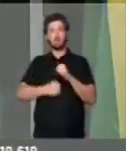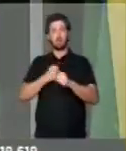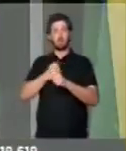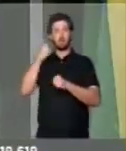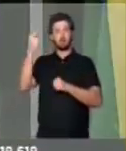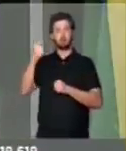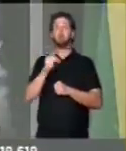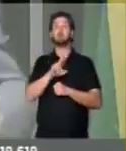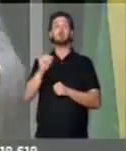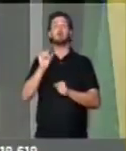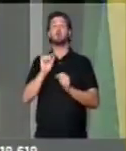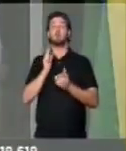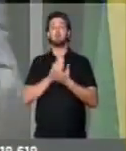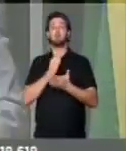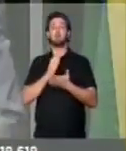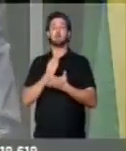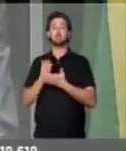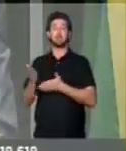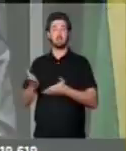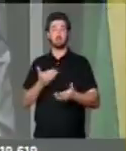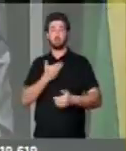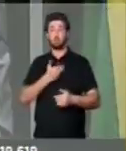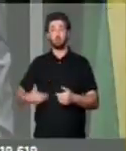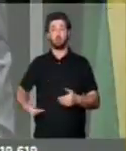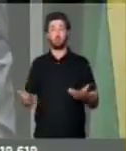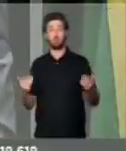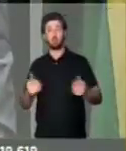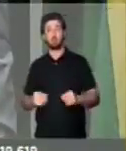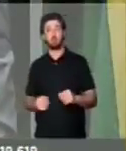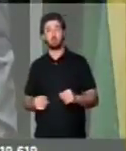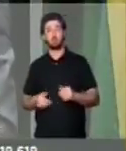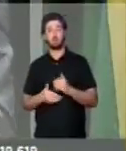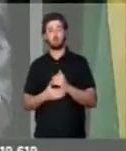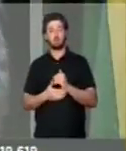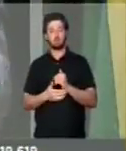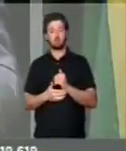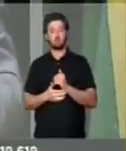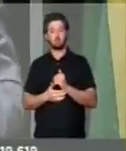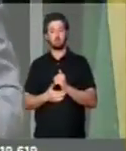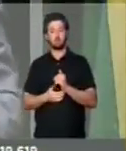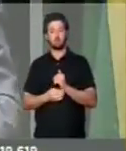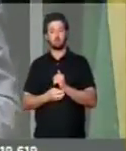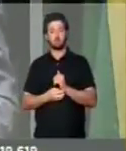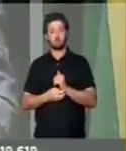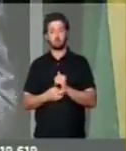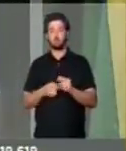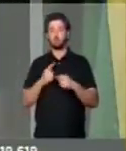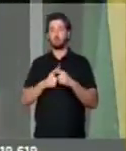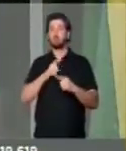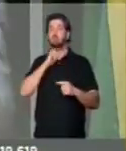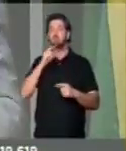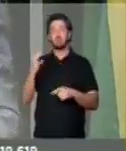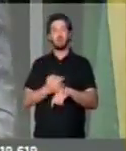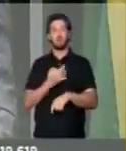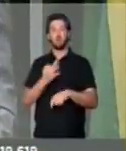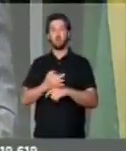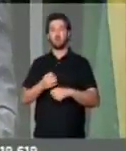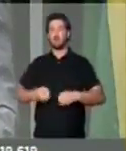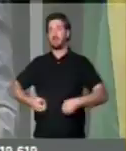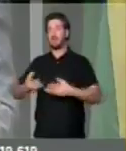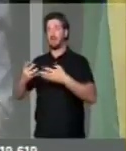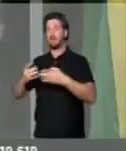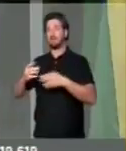vem, vai ter que parcelar o salário dos servidores públicos federais também, porque ninguém aguenta gastar mais do que